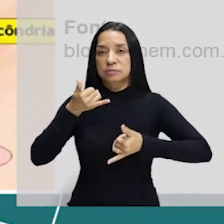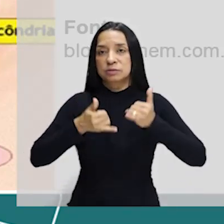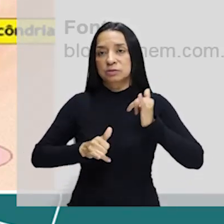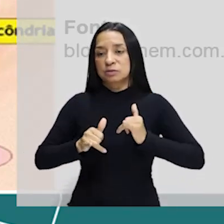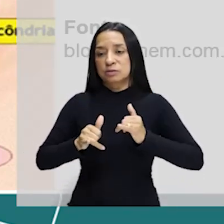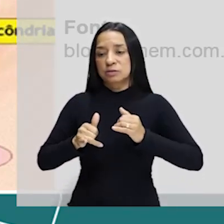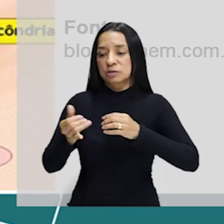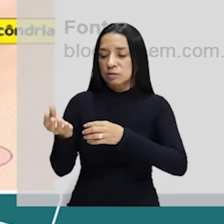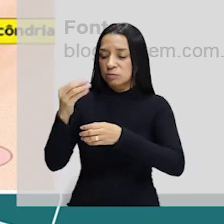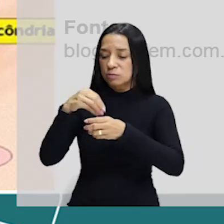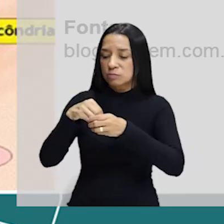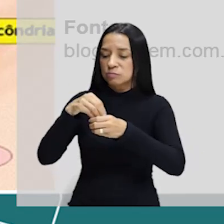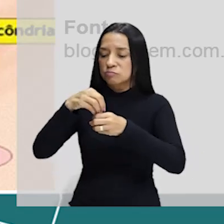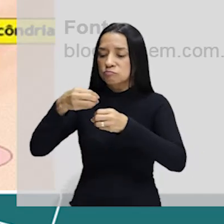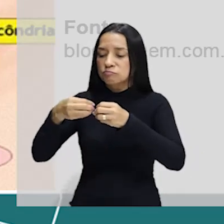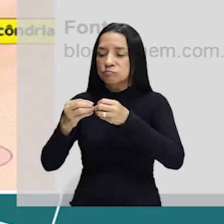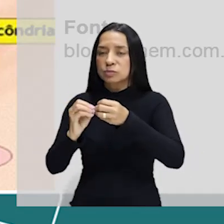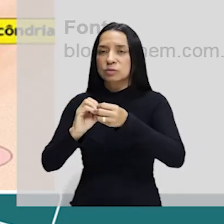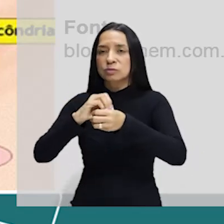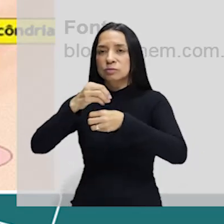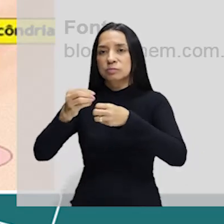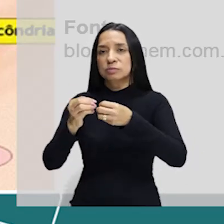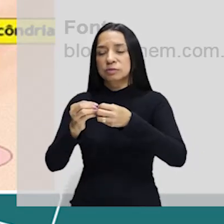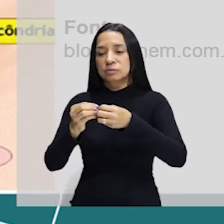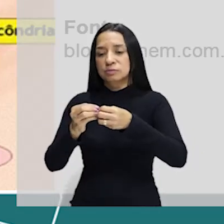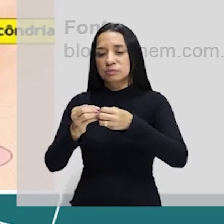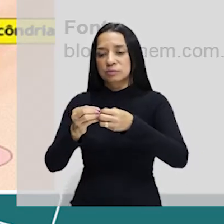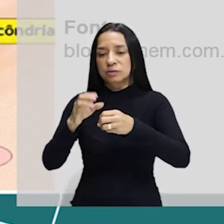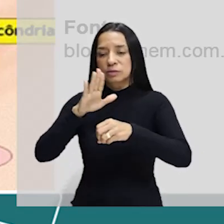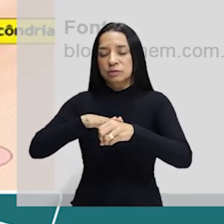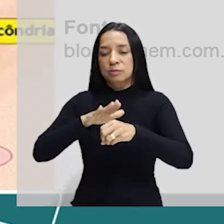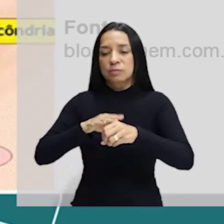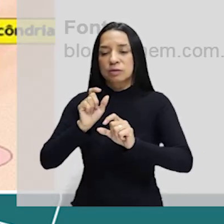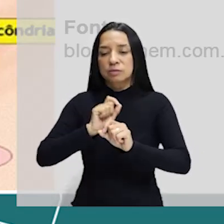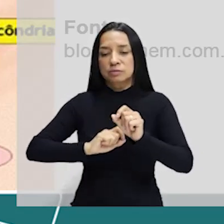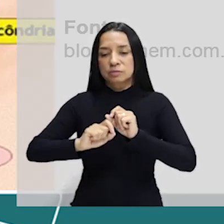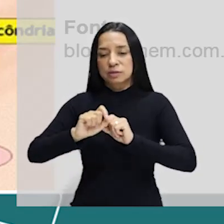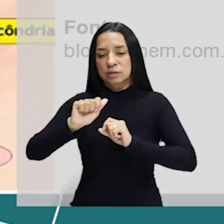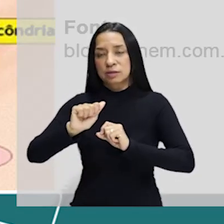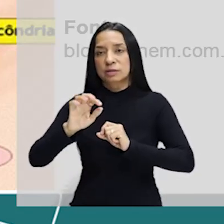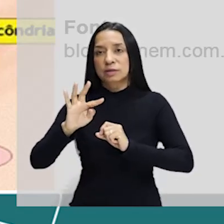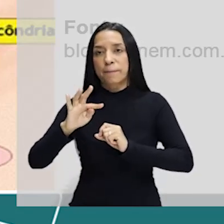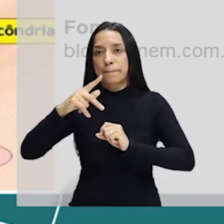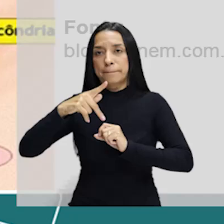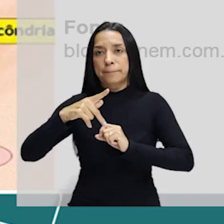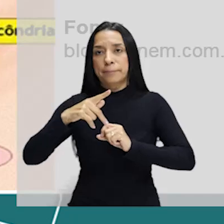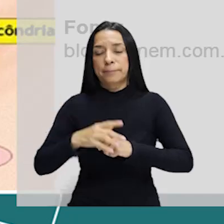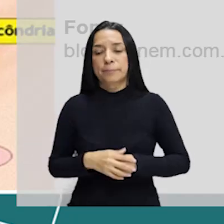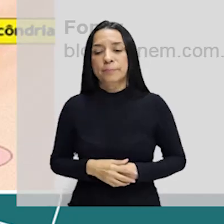ela é armazenada em pacotinhos pequenos. Esses pacotinhos são chamados de ATP,